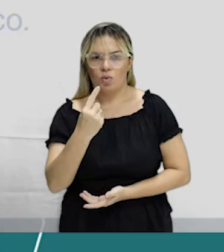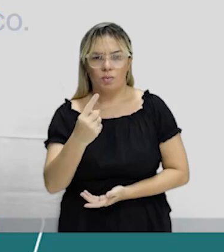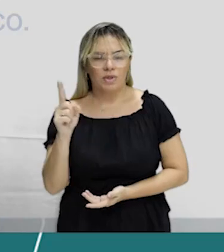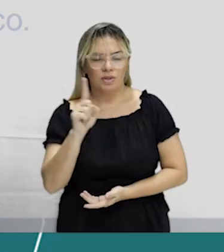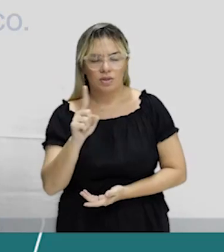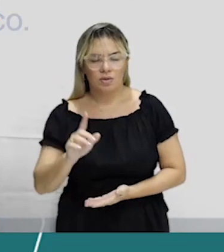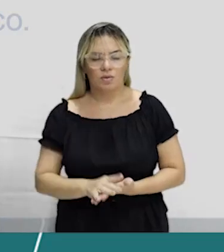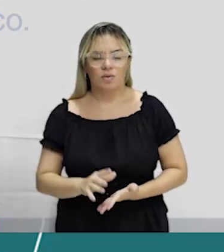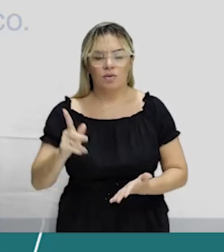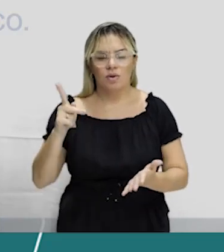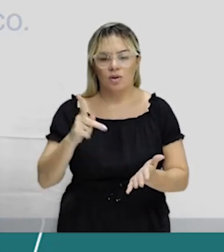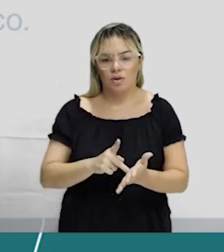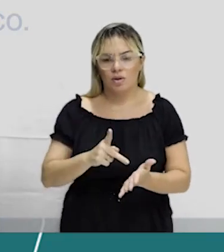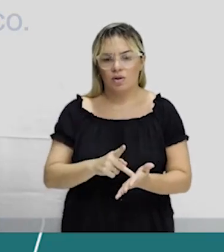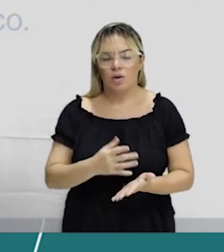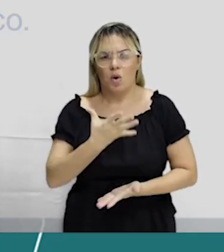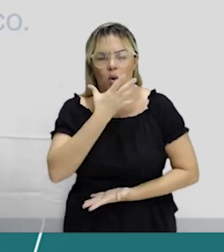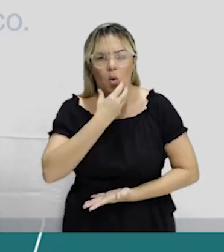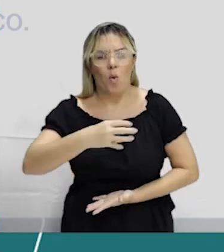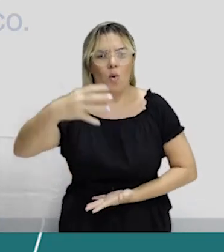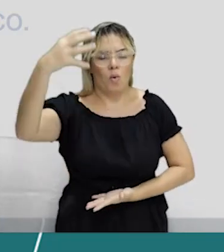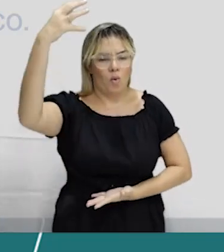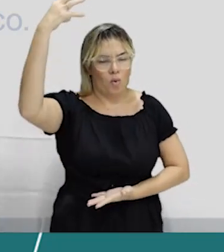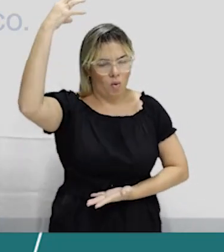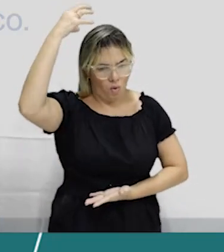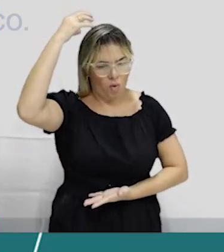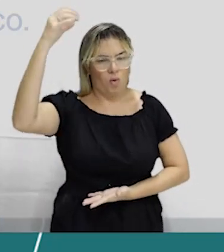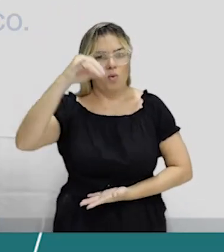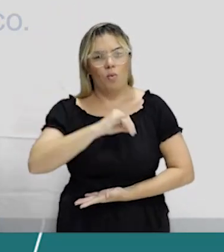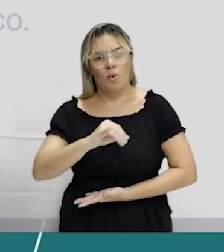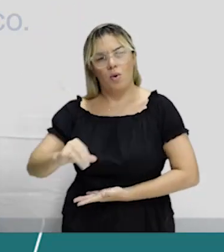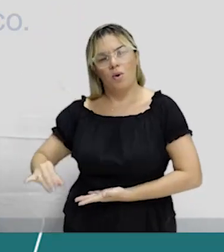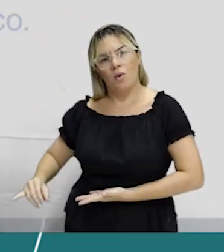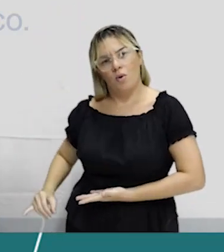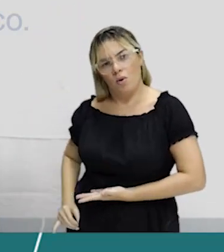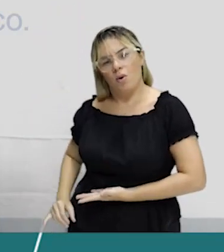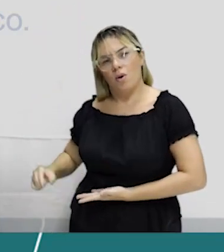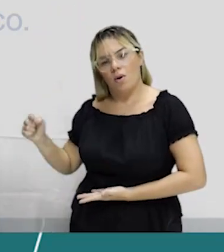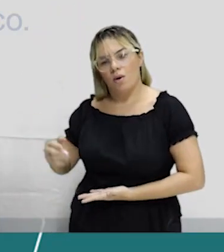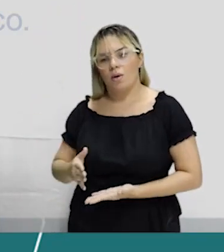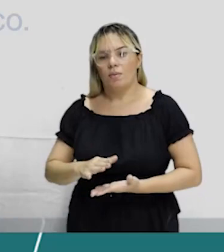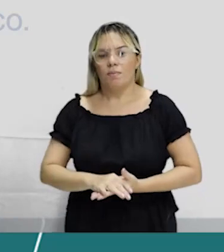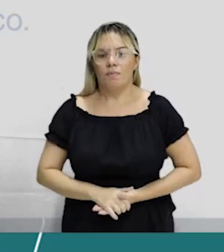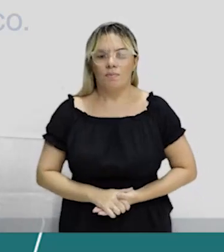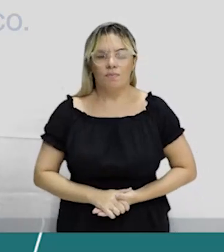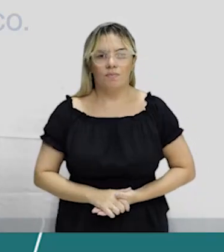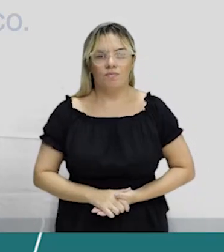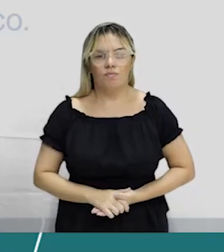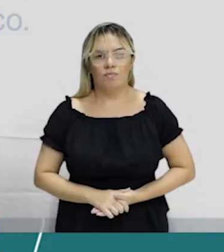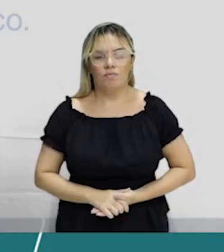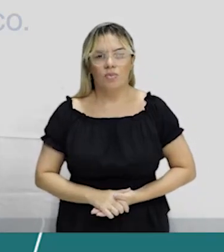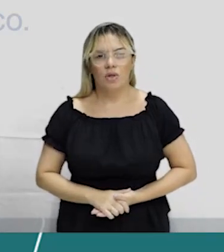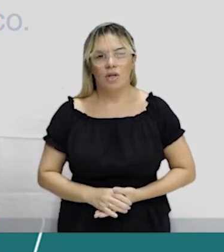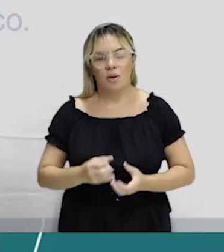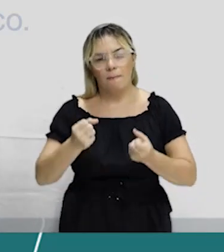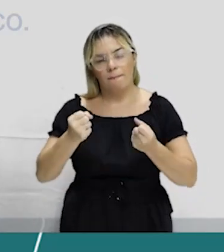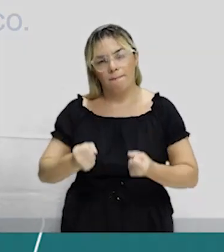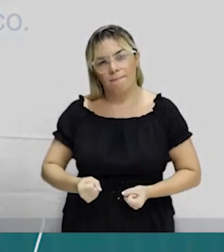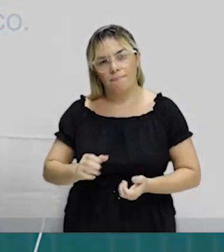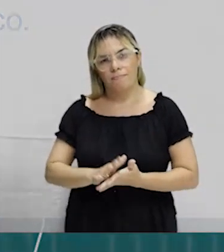Na verdade, o monarca, o imperador, o rei, ele